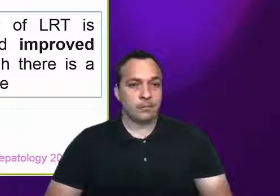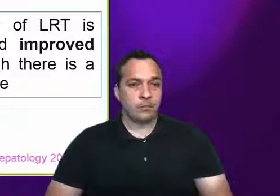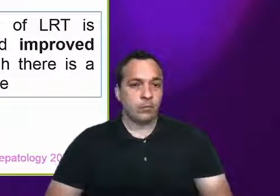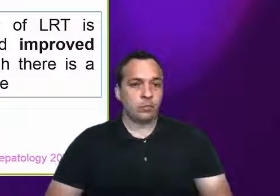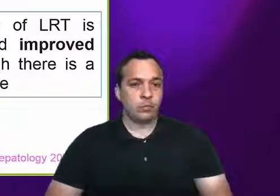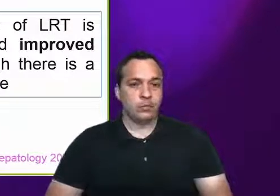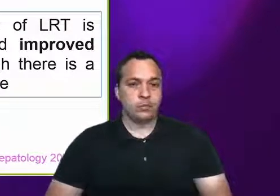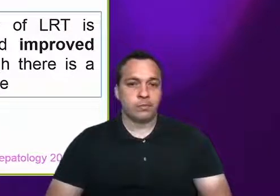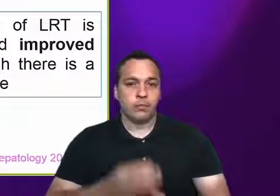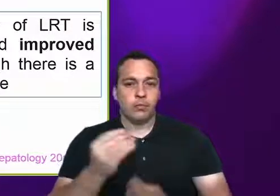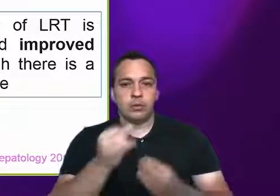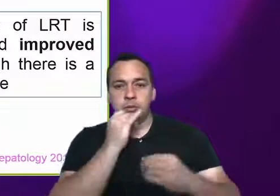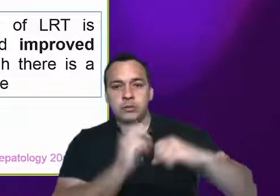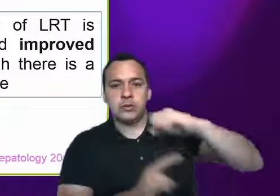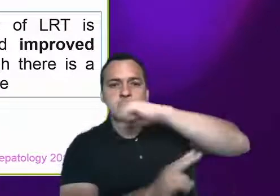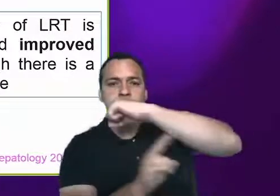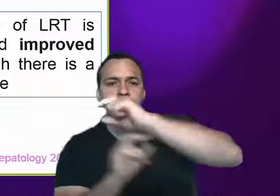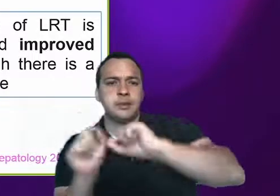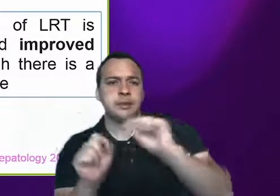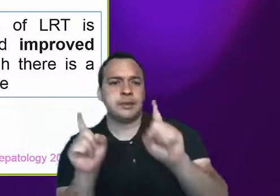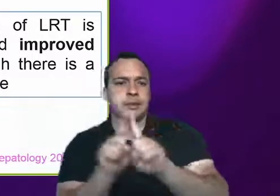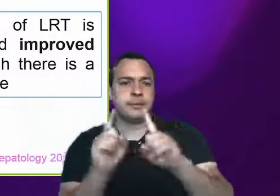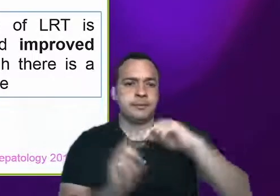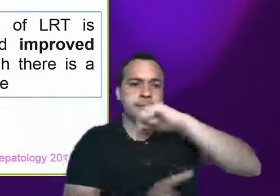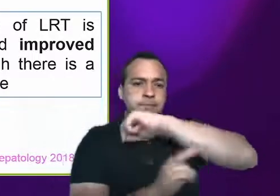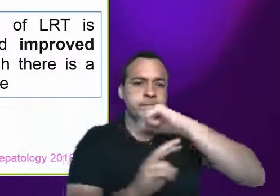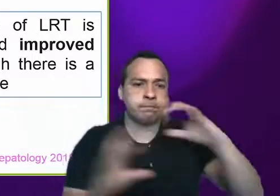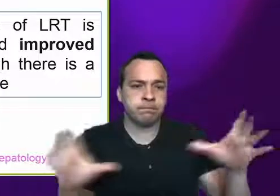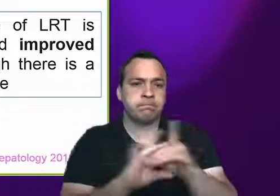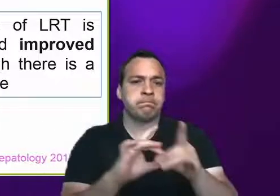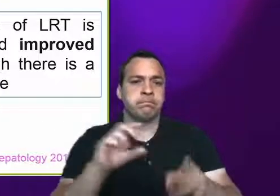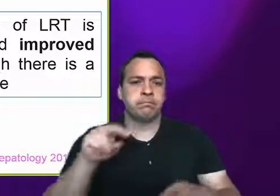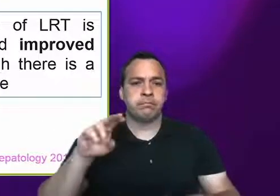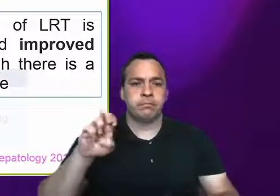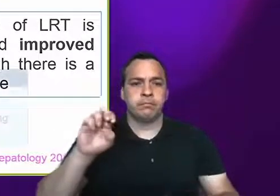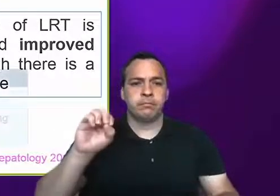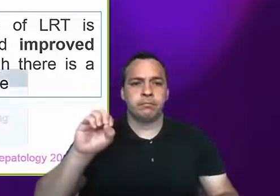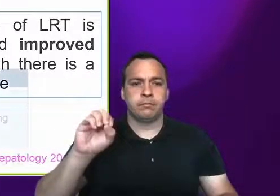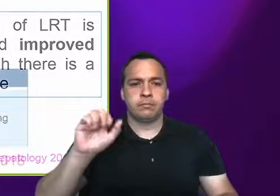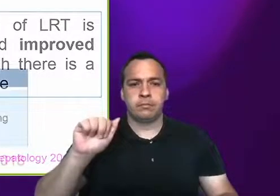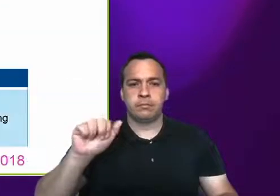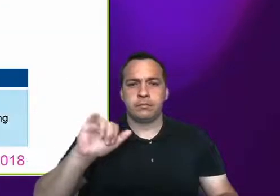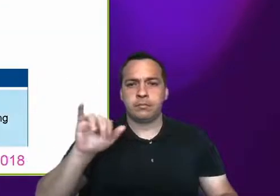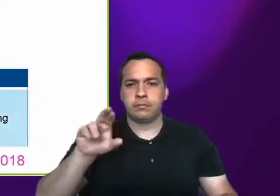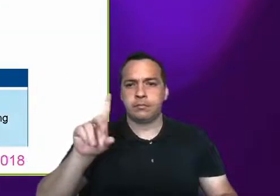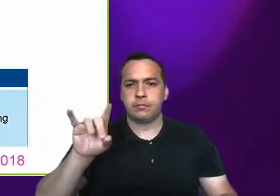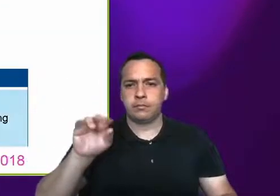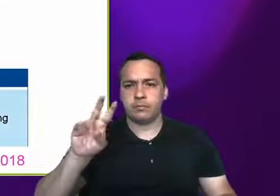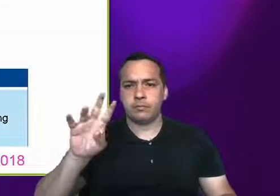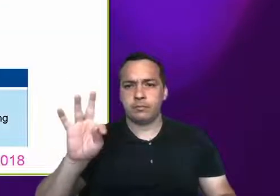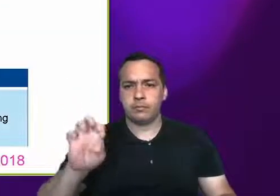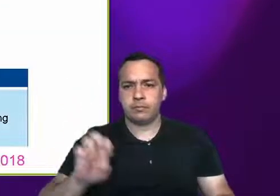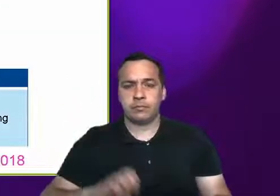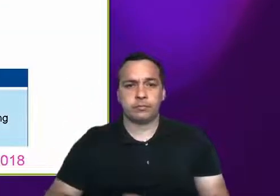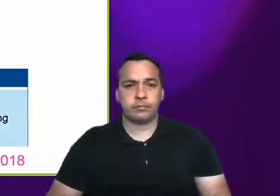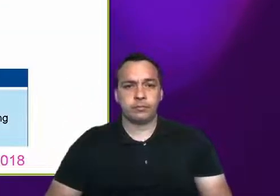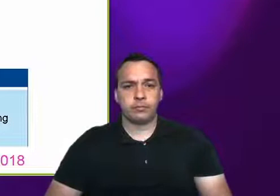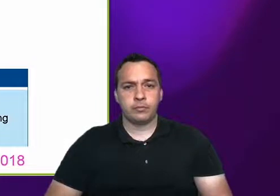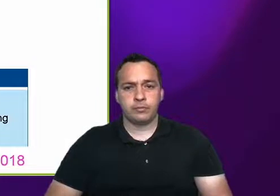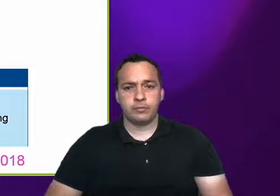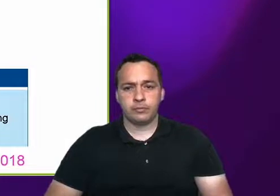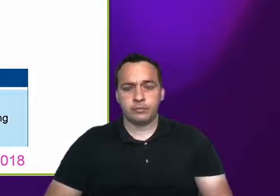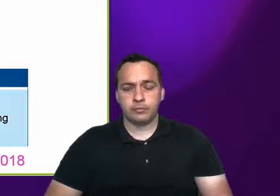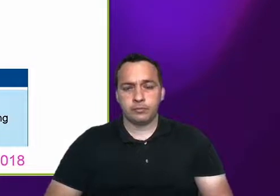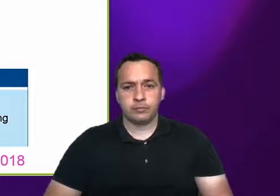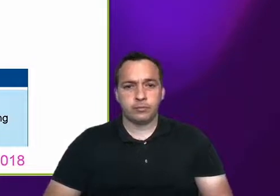Ou seja, essas terapias são a nossa ponte ou downstaging para esse tipo de tumores.